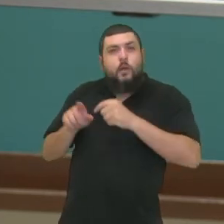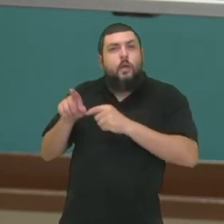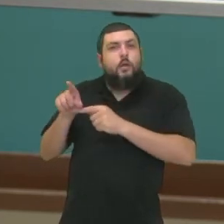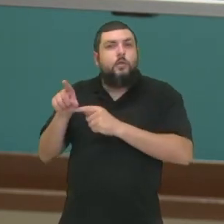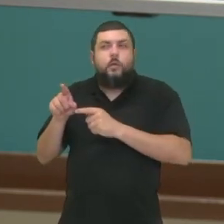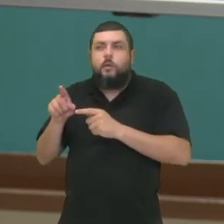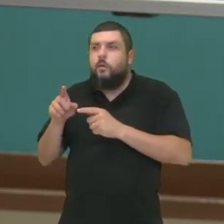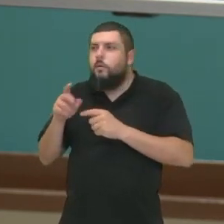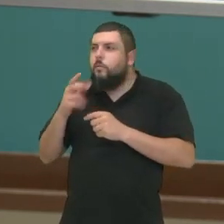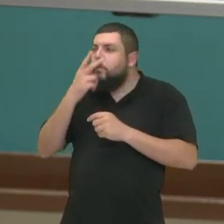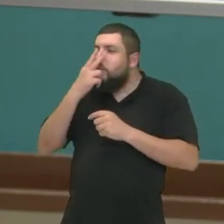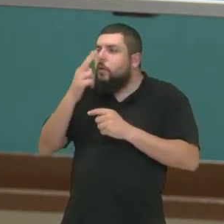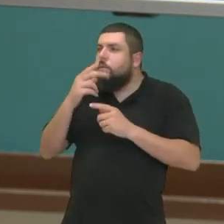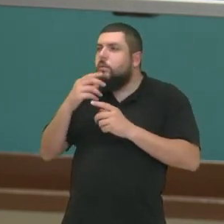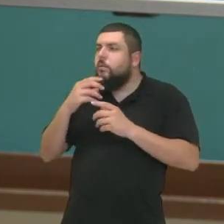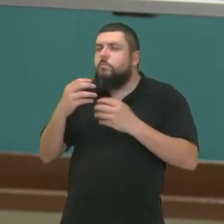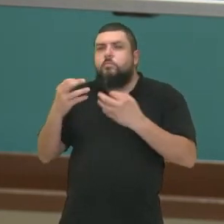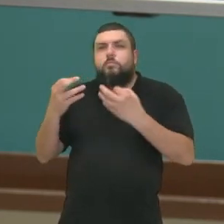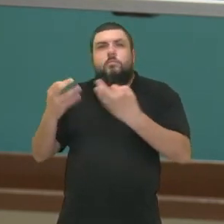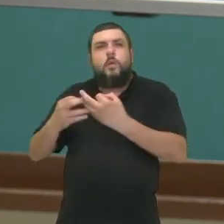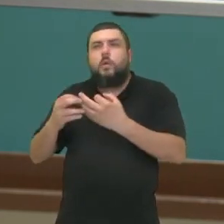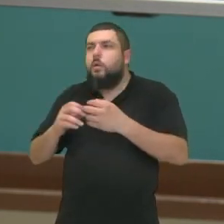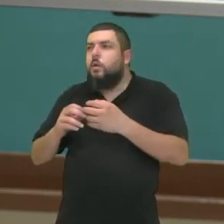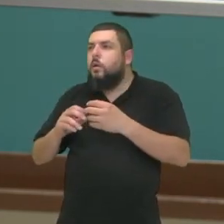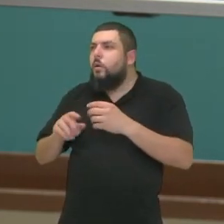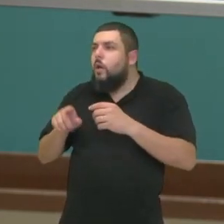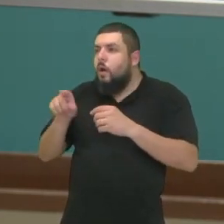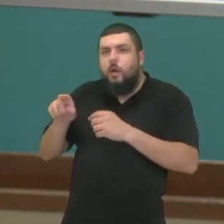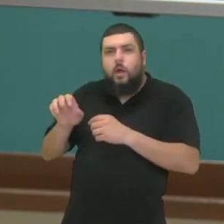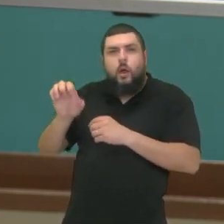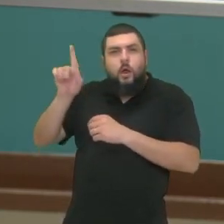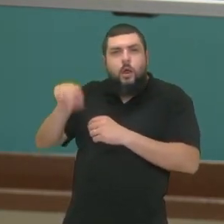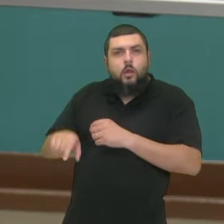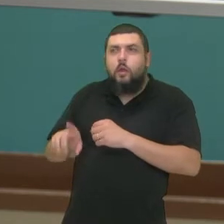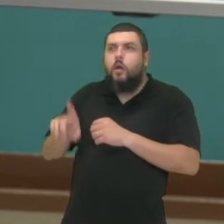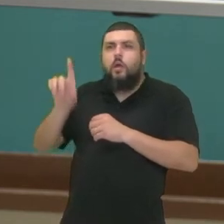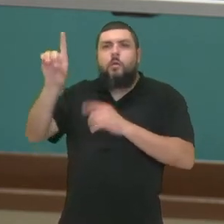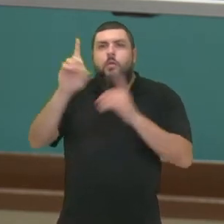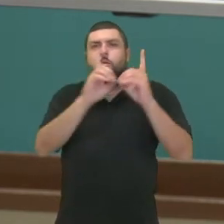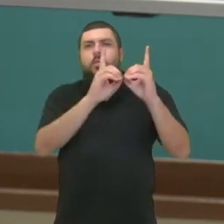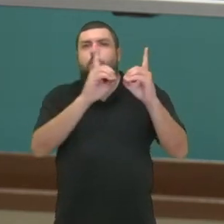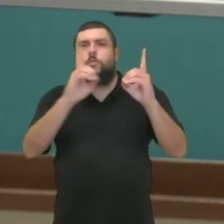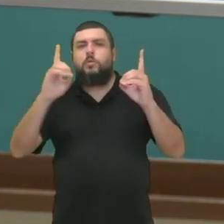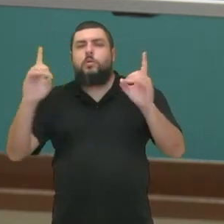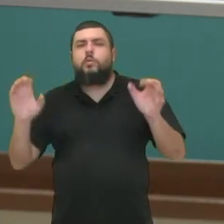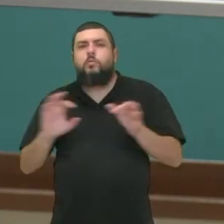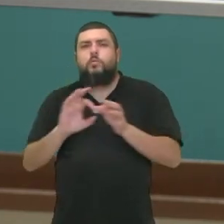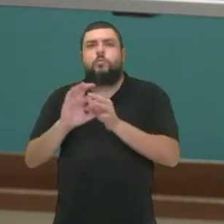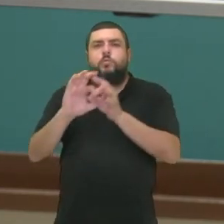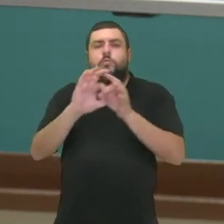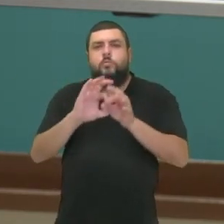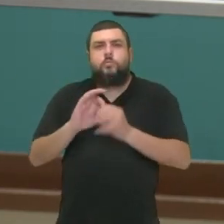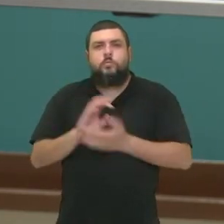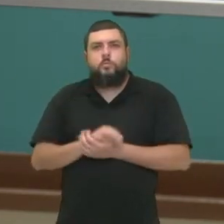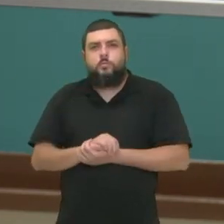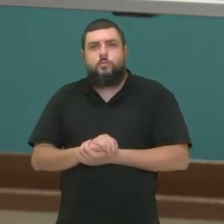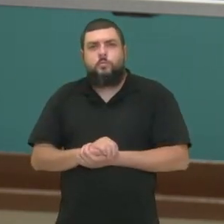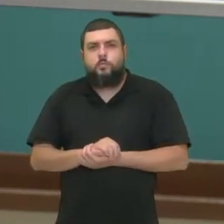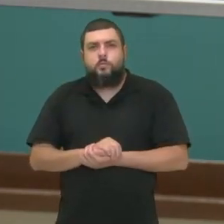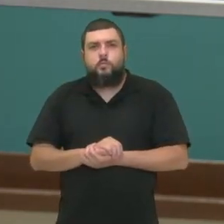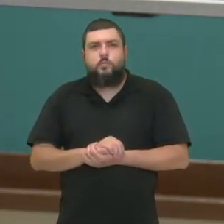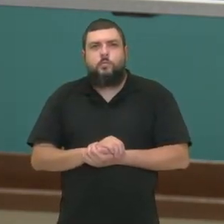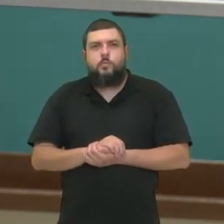gente? É essa ascensão, né, desse general ou desse imperador para os deuses. Aqui vocês têm o templo do imperador Antonino, que contém